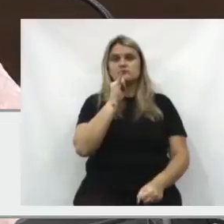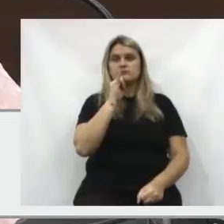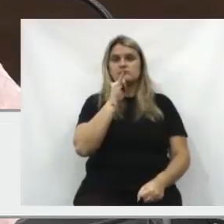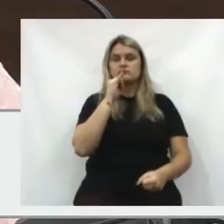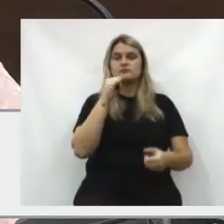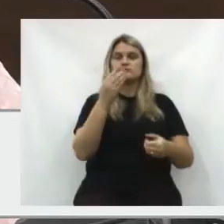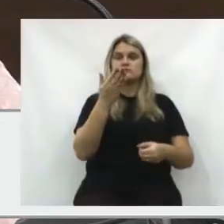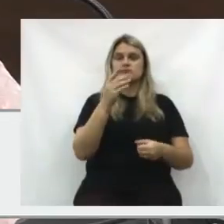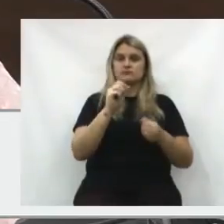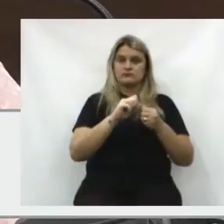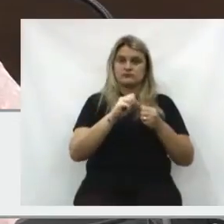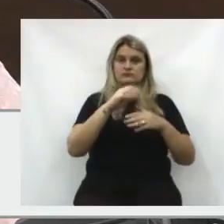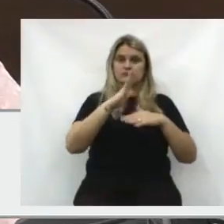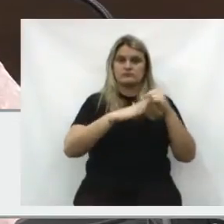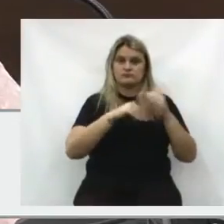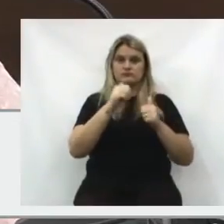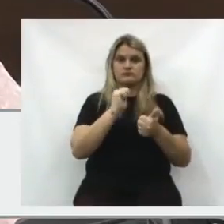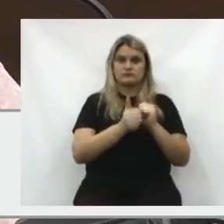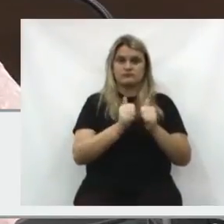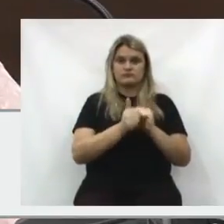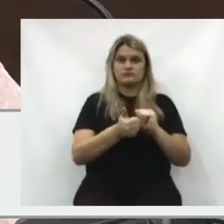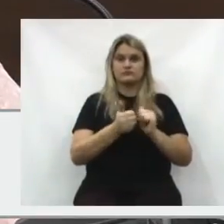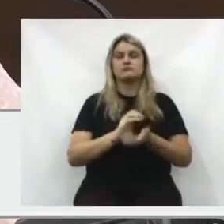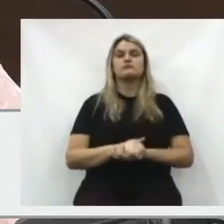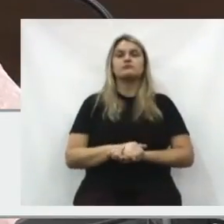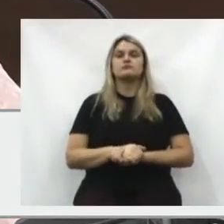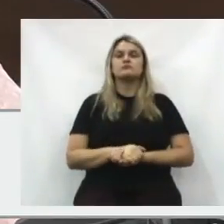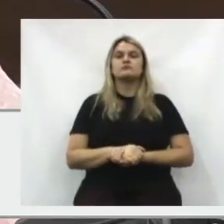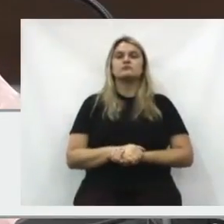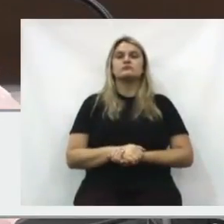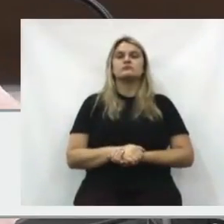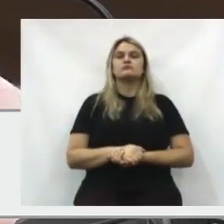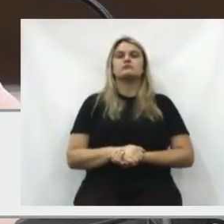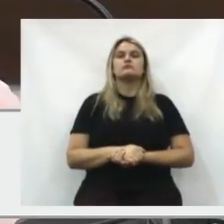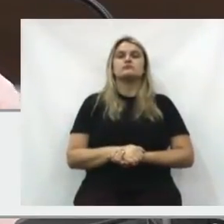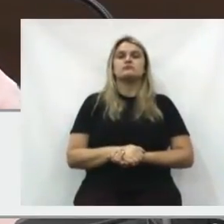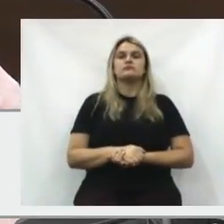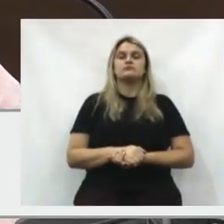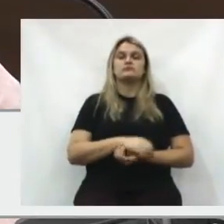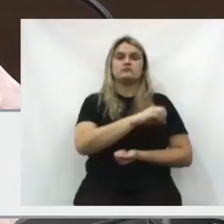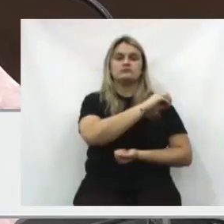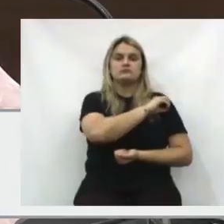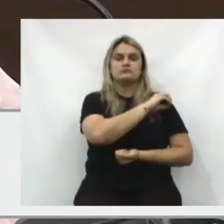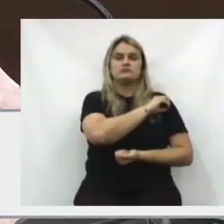de diabetes, a exemplo de prática de atividades físicas.